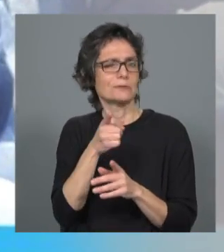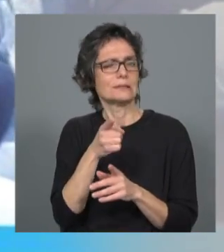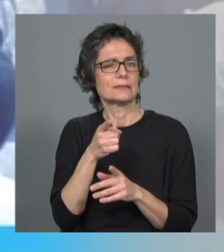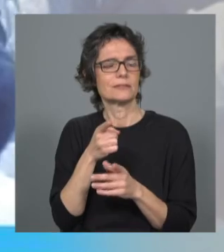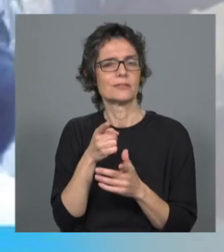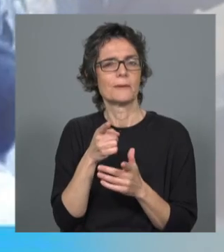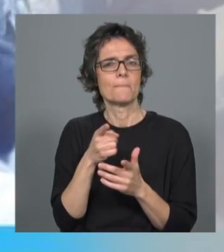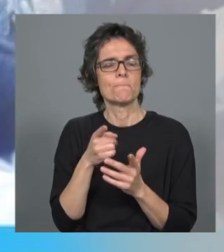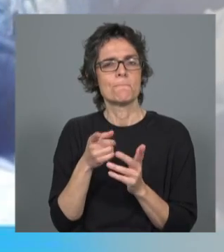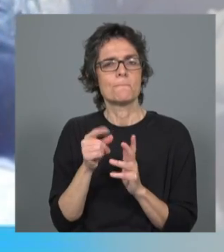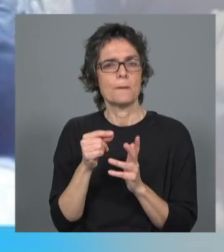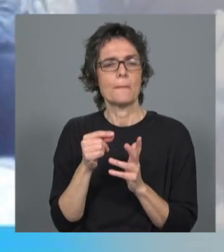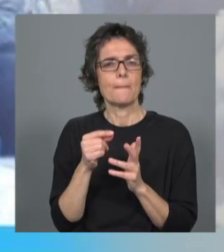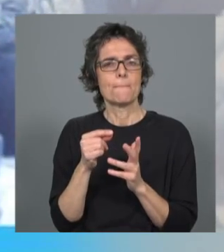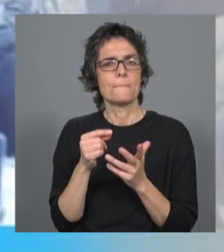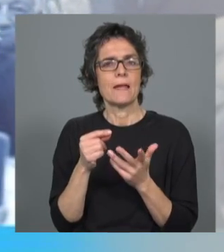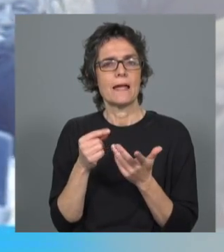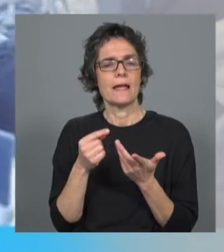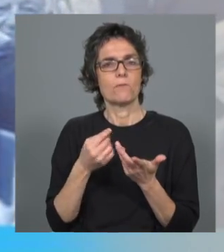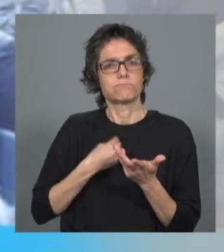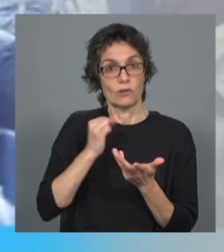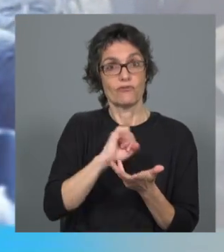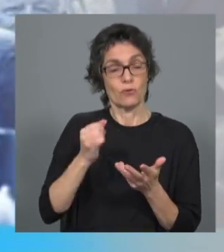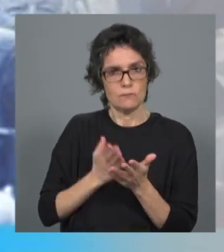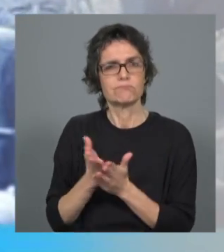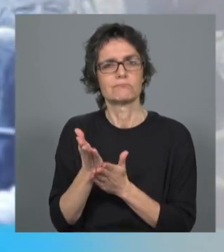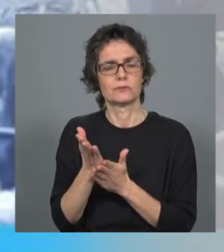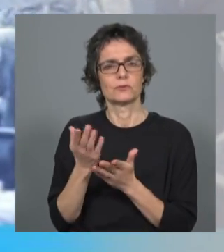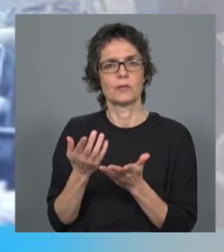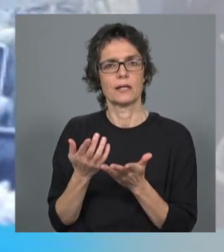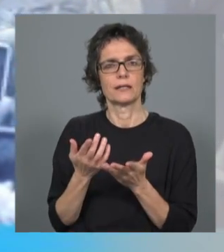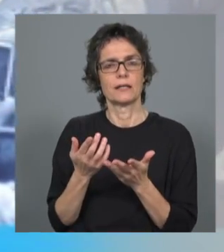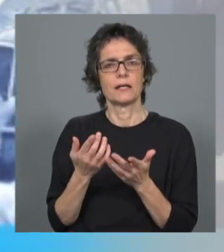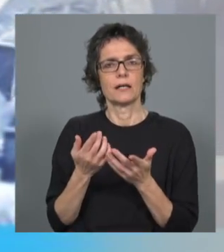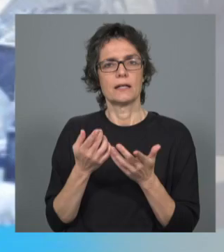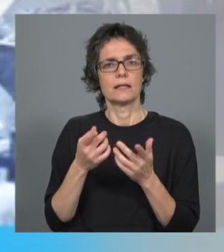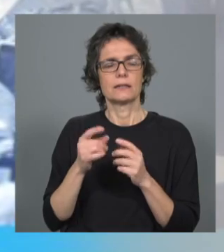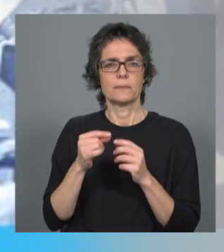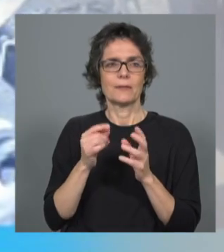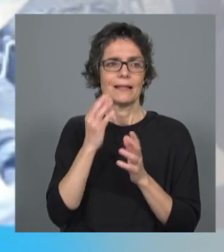daquele que tem por missão estar à frente de uns alunos numa disciplina como esta, de os projetar para a